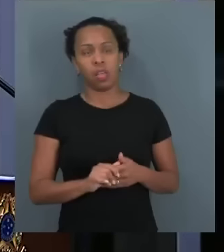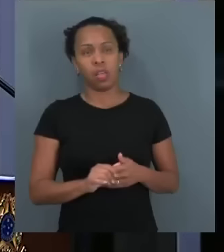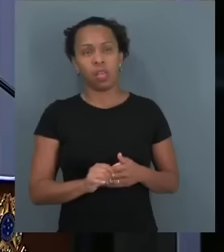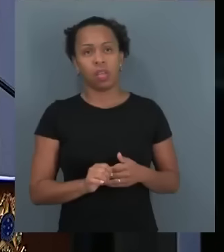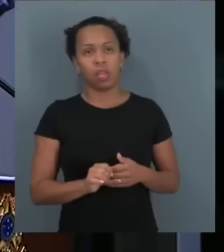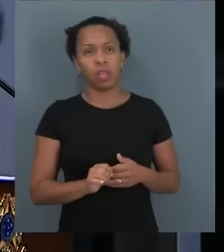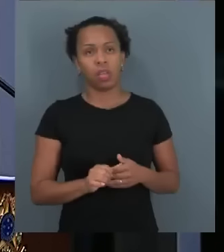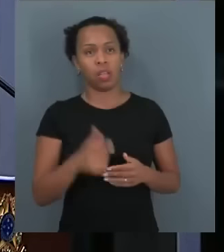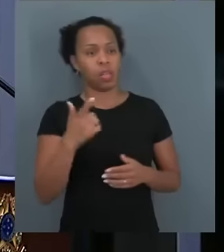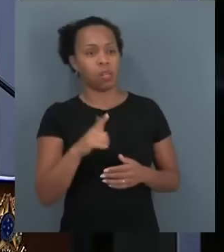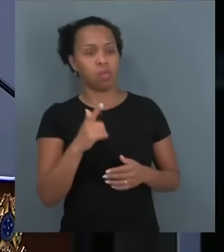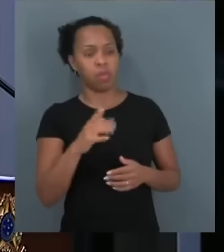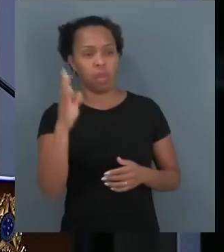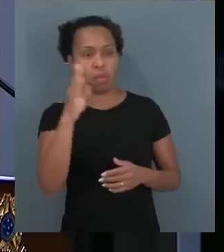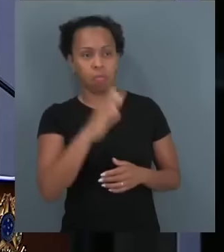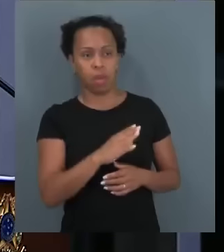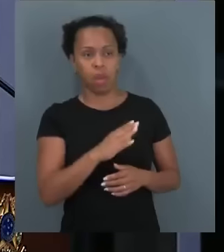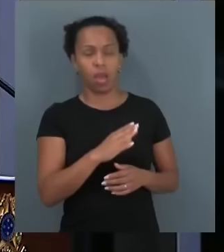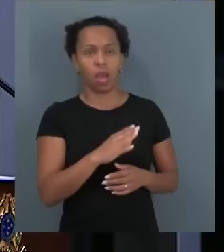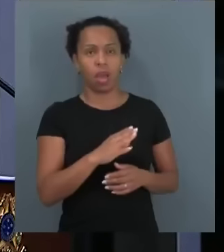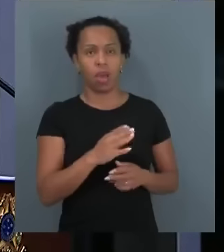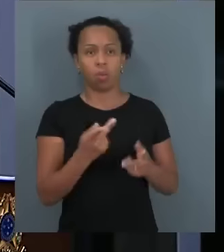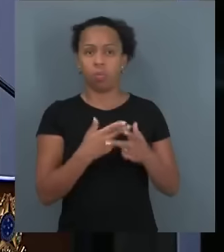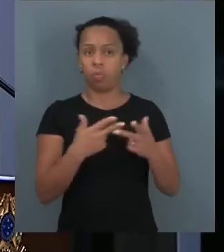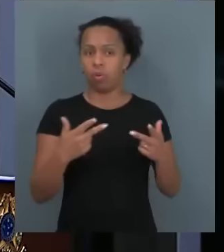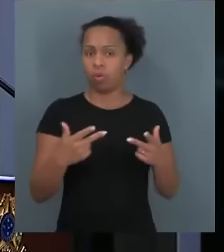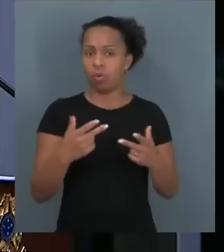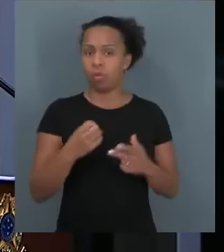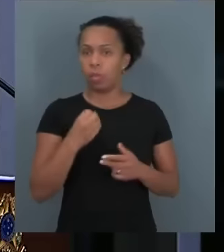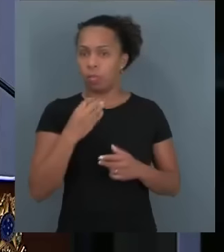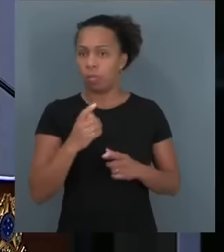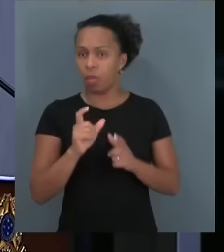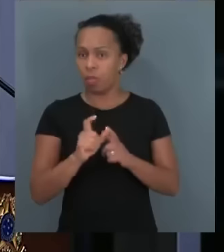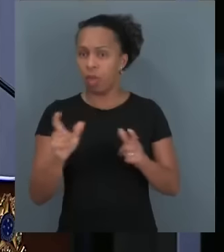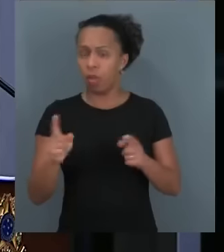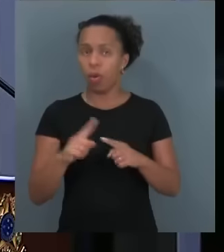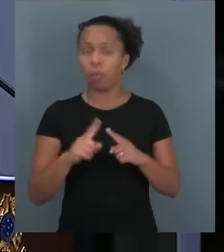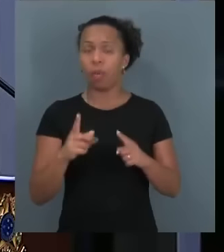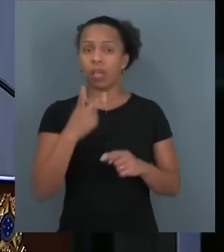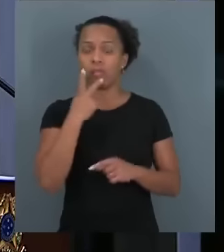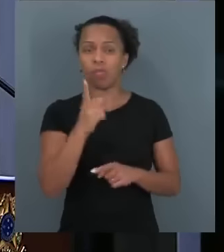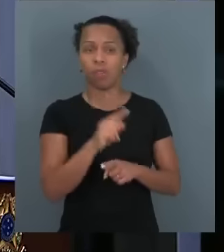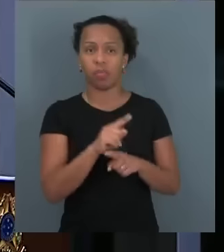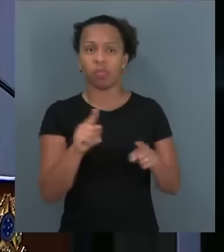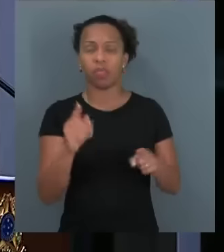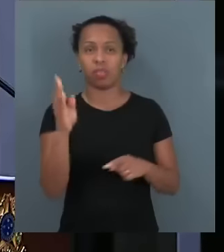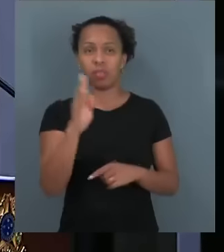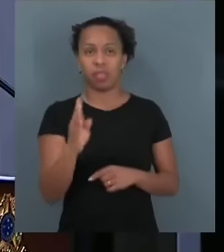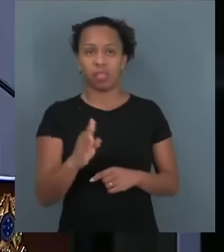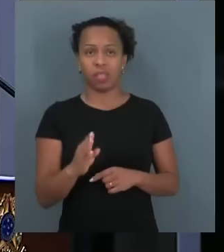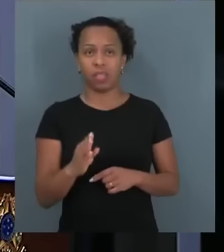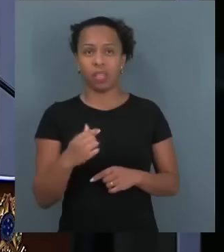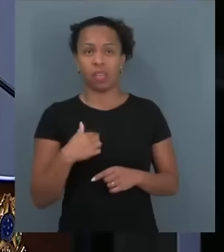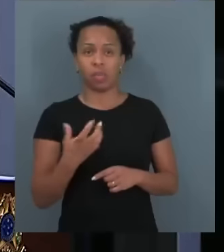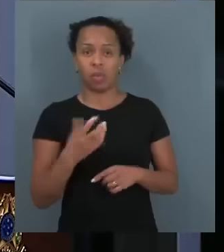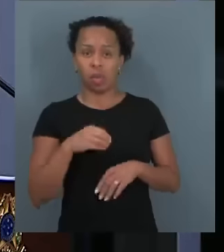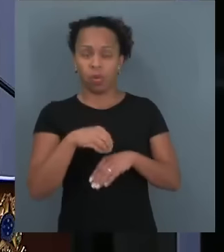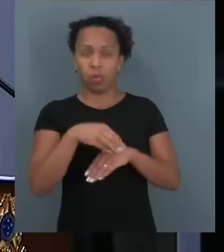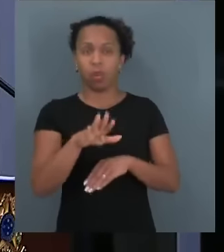não há mal que não venha para um bem maior. Mas eu digo aqui a você, brasileira, brasileiro, que eu quero